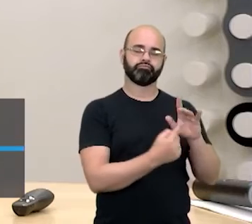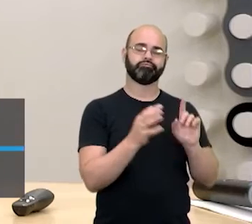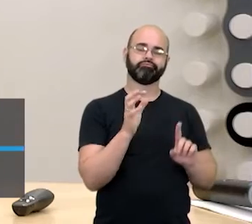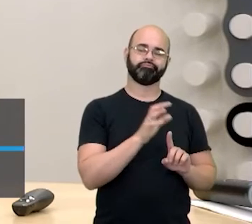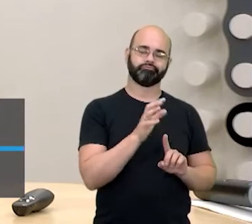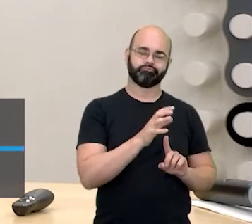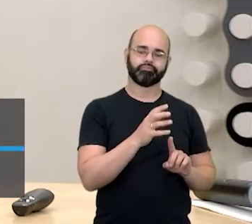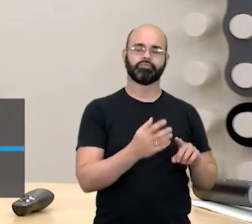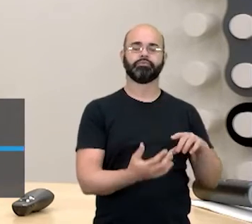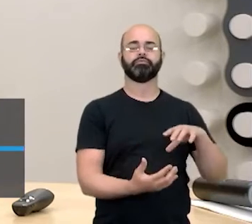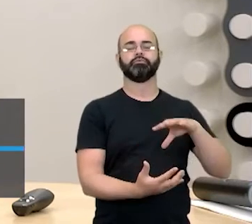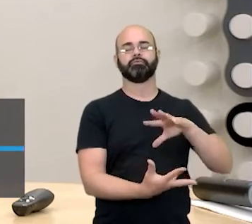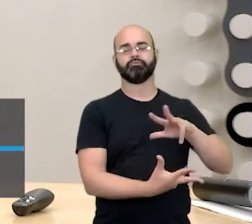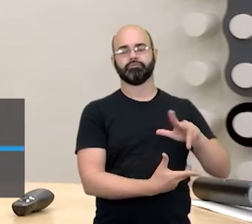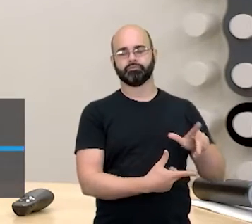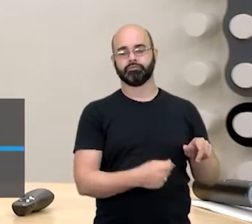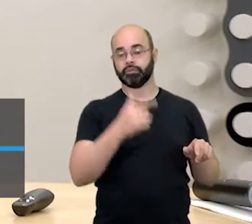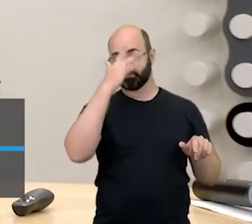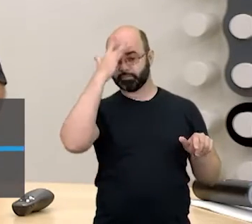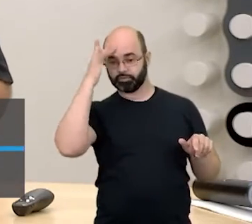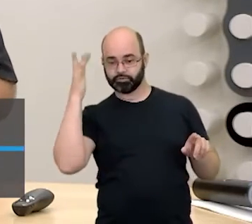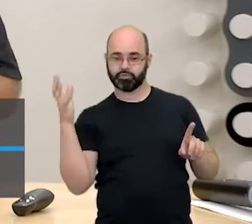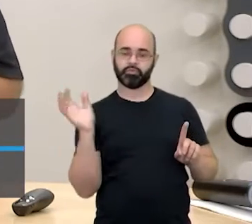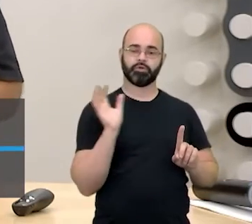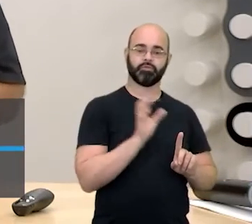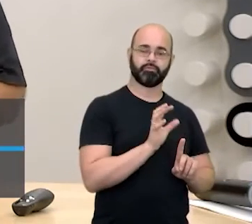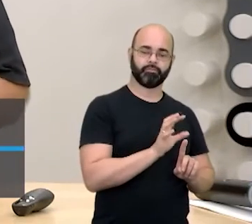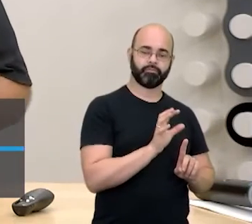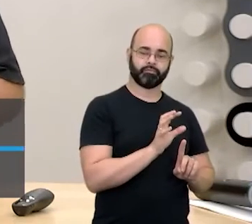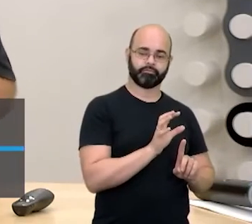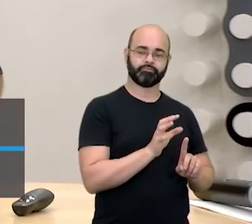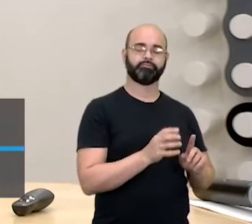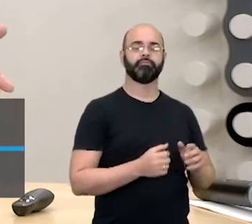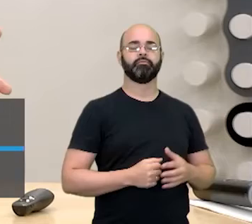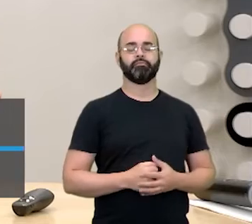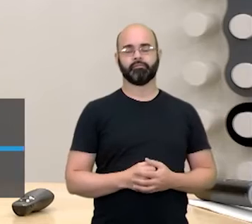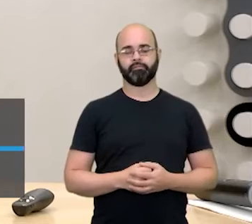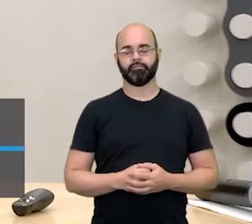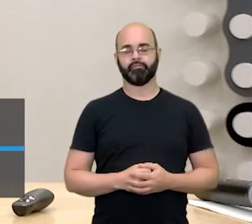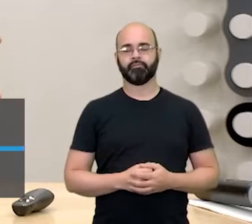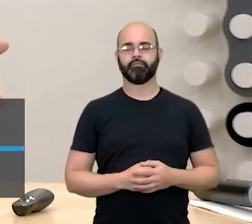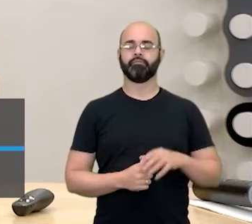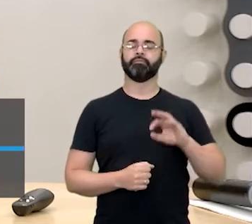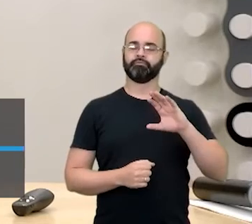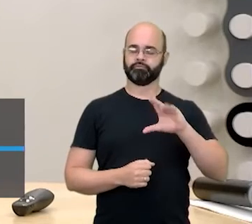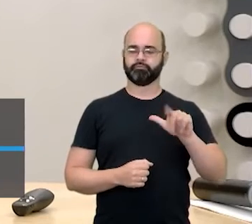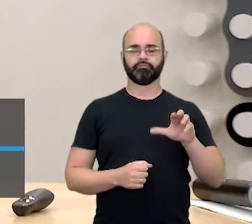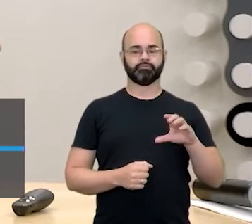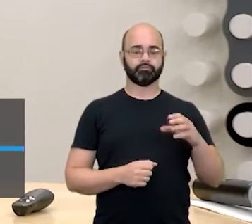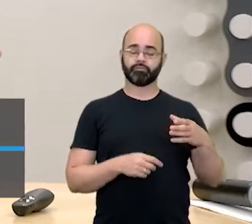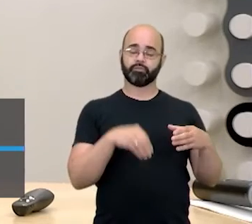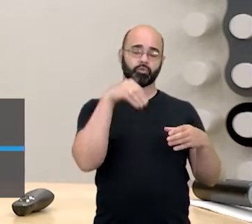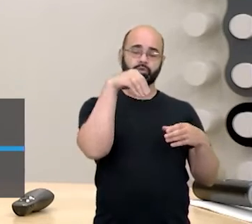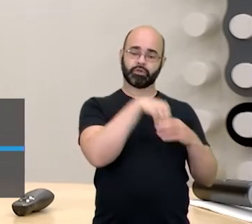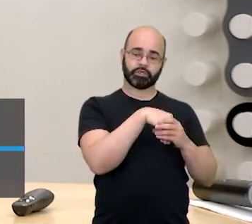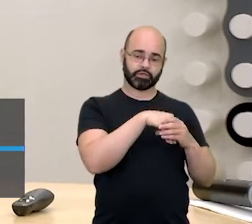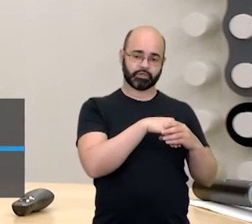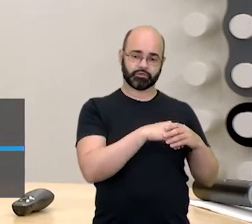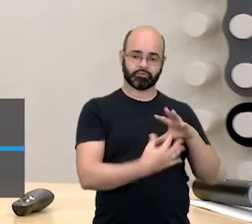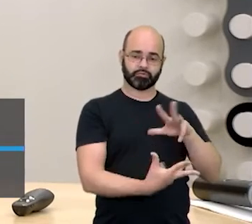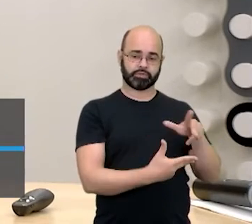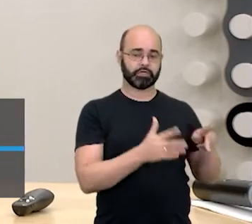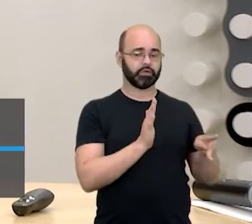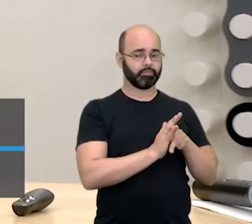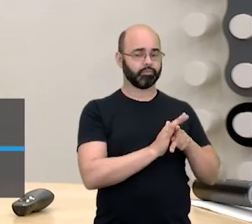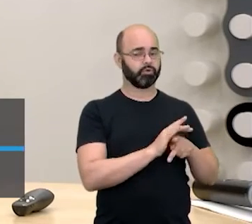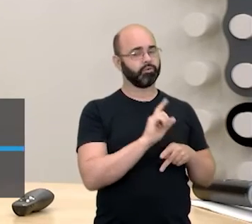né? Então esse processo aí, que é um processo, logicamente um processo externo, né, não é o processos internos, né, dos agentes internos que a gente